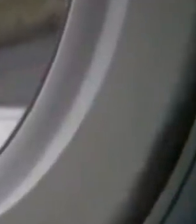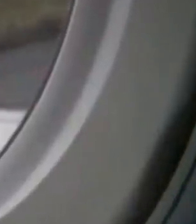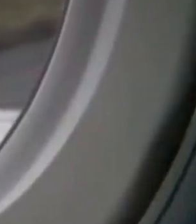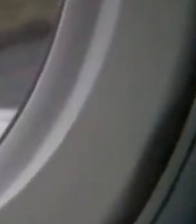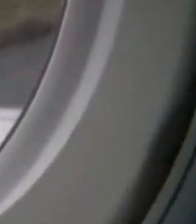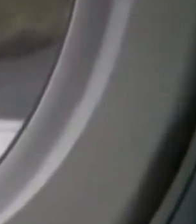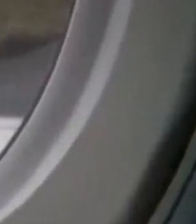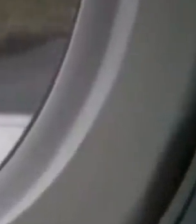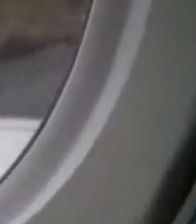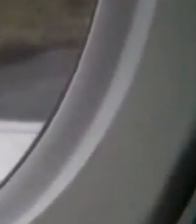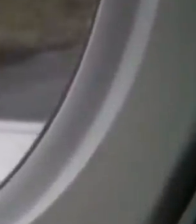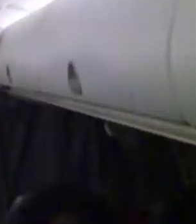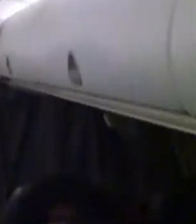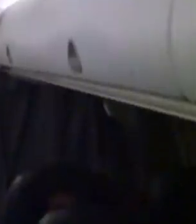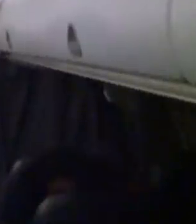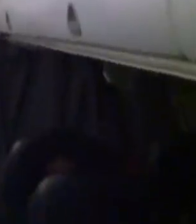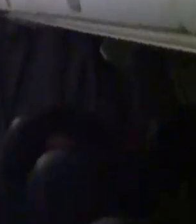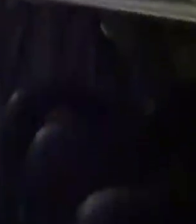Tchau.